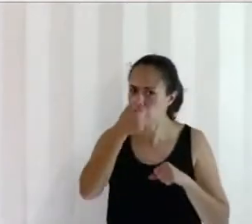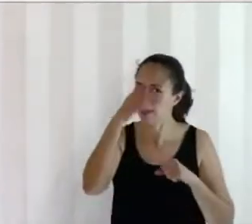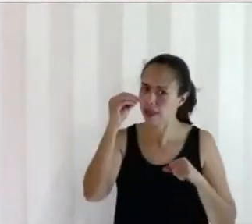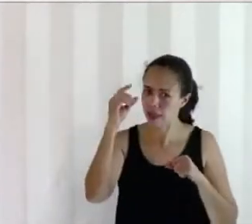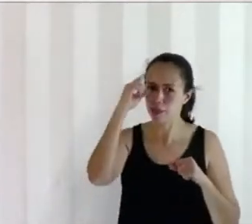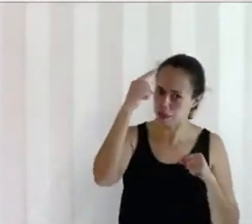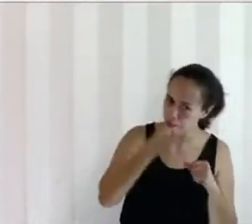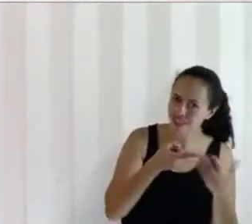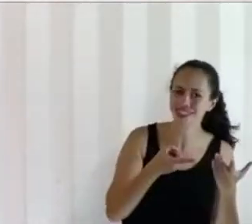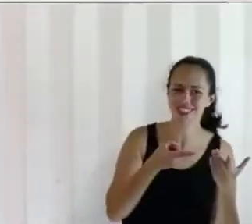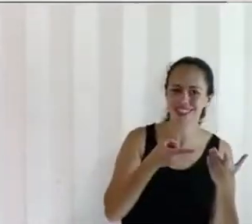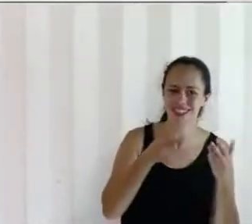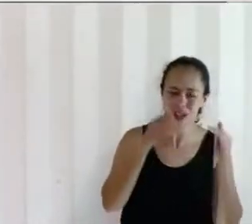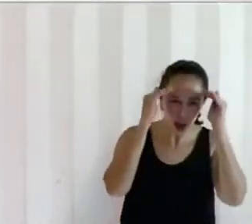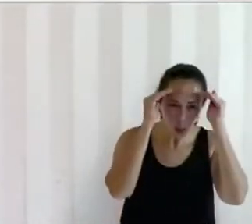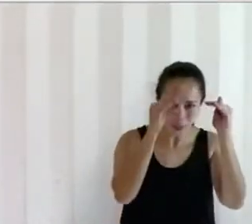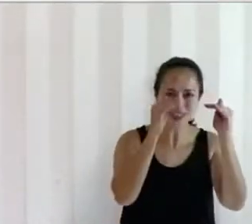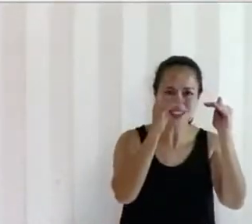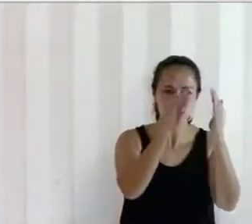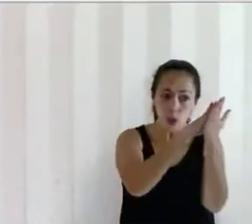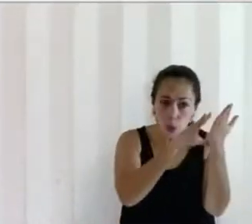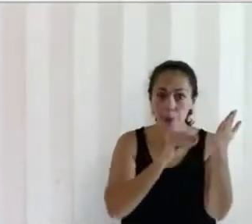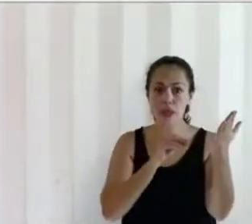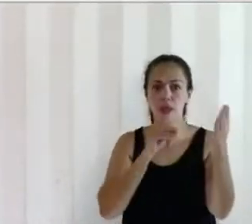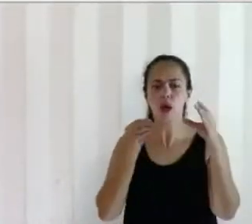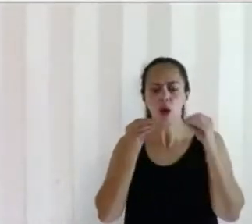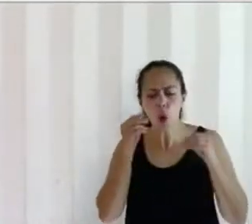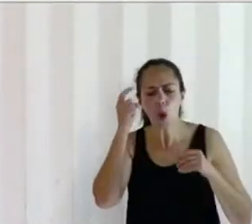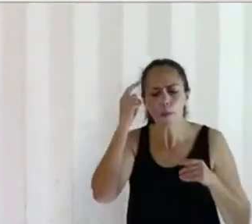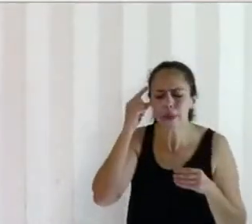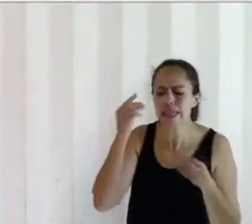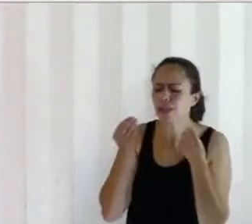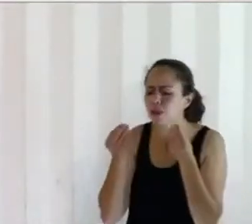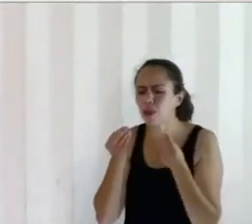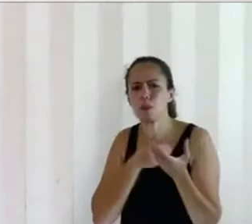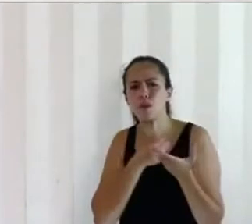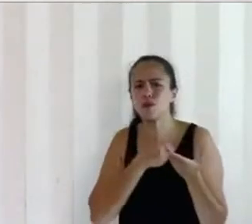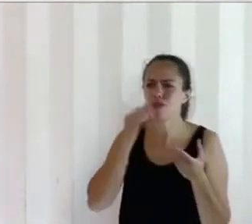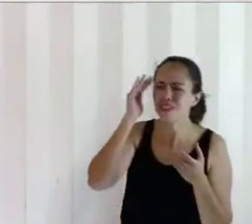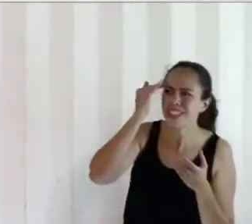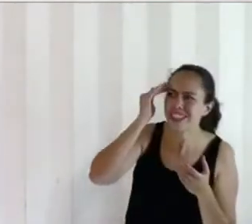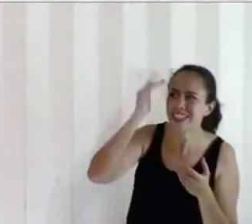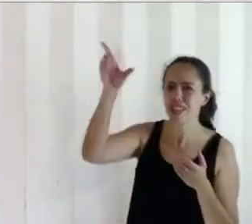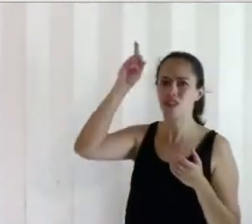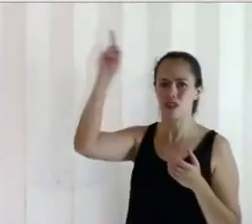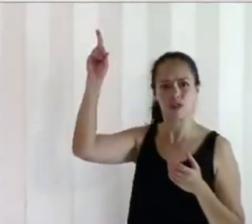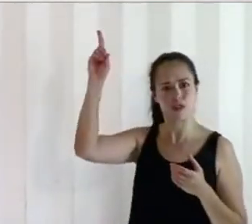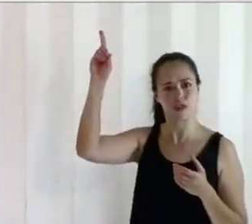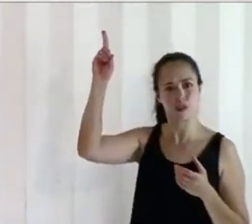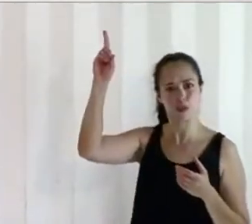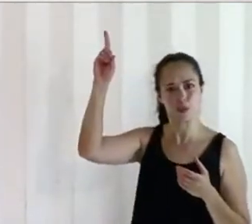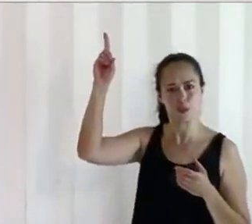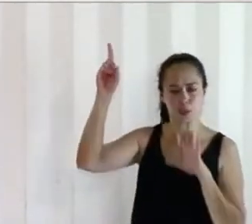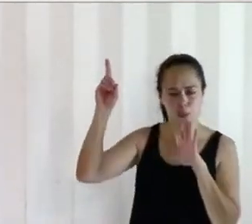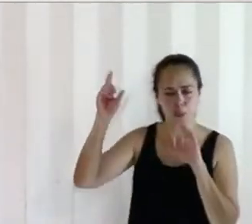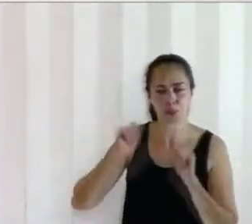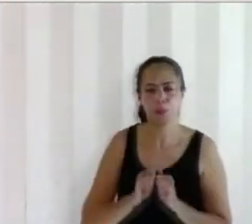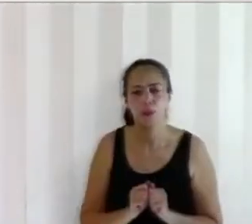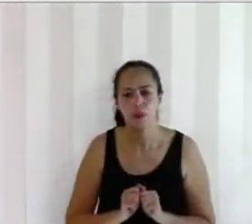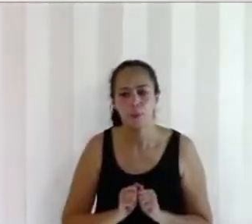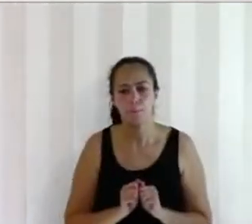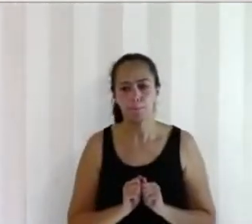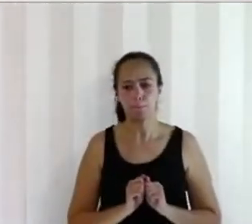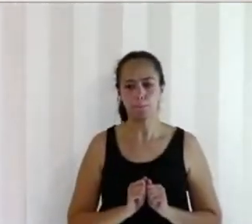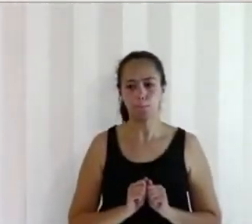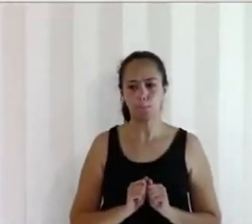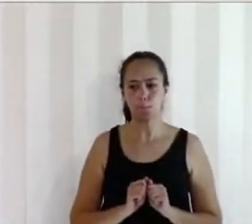revelada no Evangelho, porque o Evangelho diz, olha, essa é a lei. Vocês não conseguem cumprir essa lei perfeitamente.